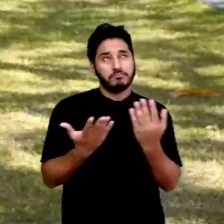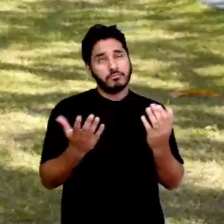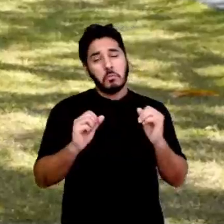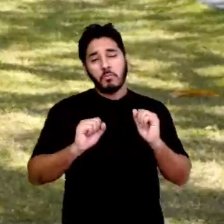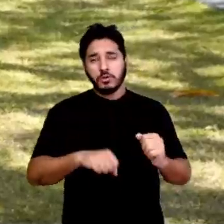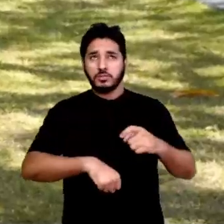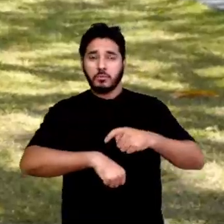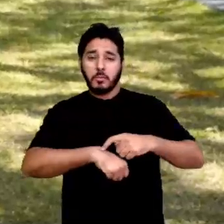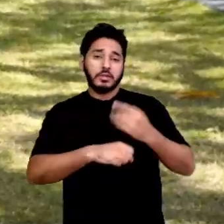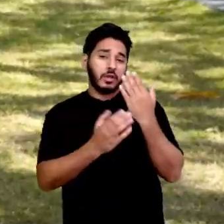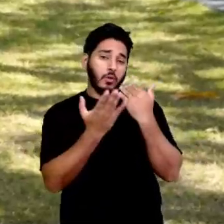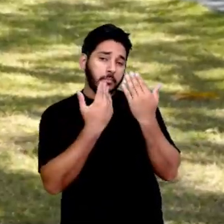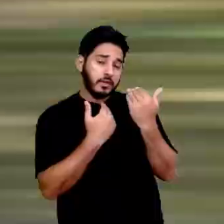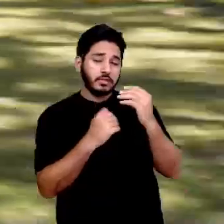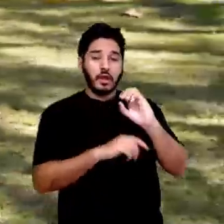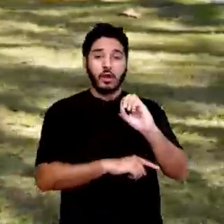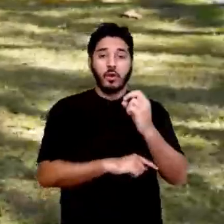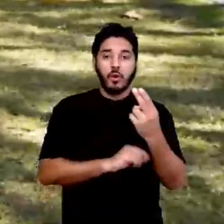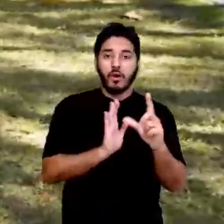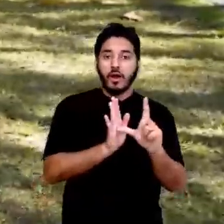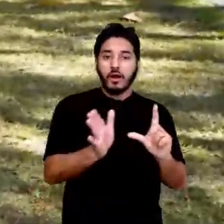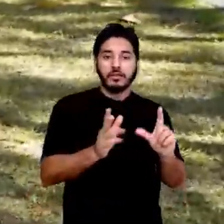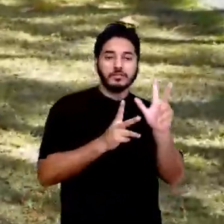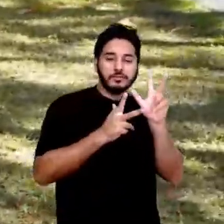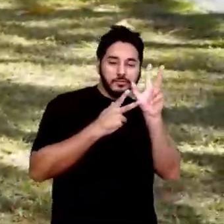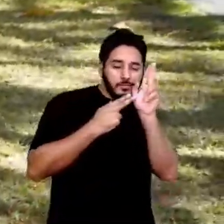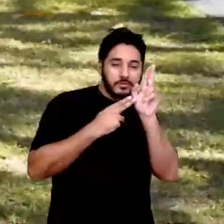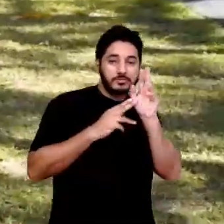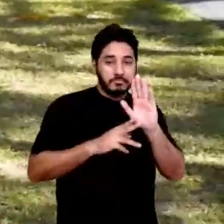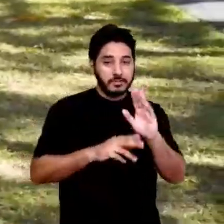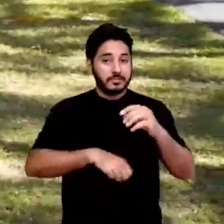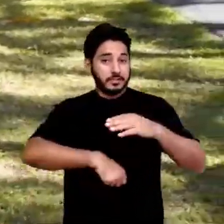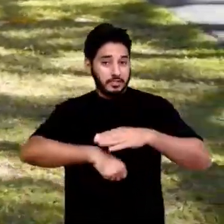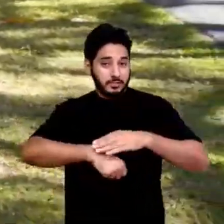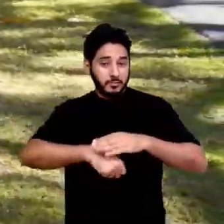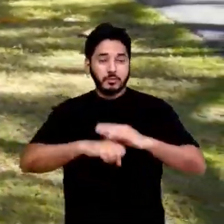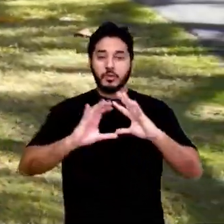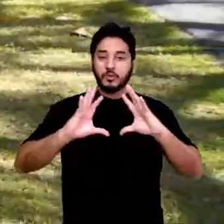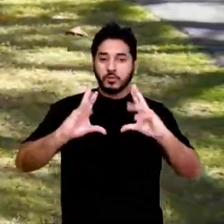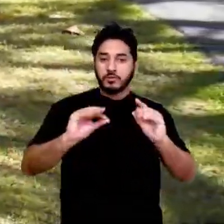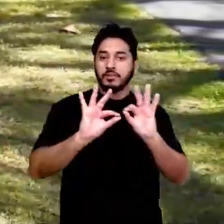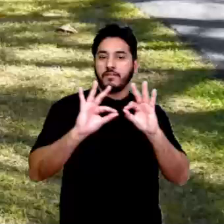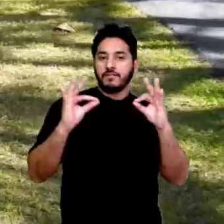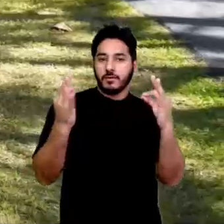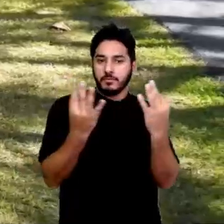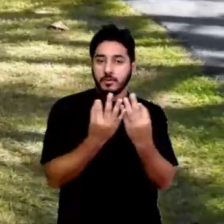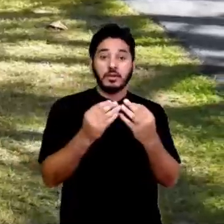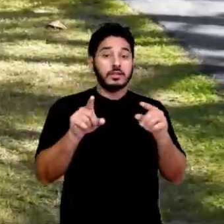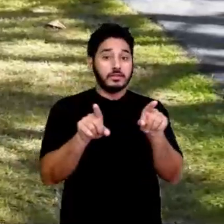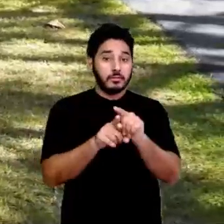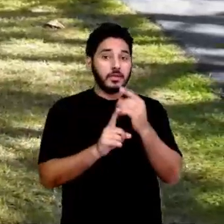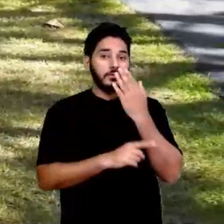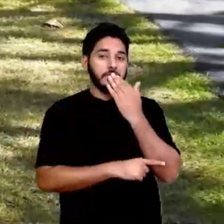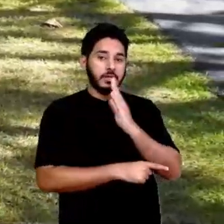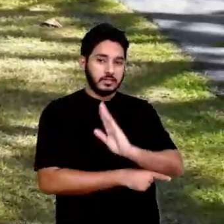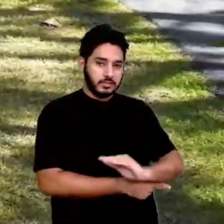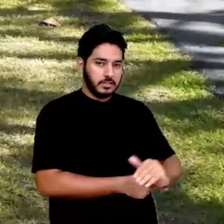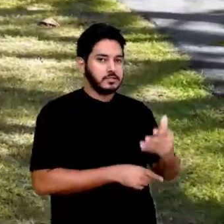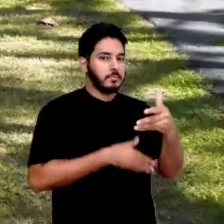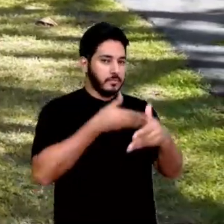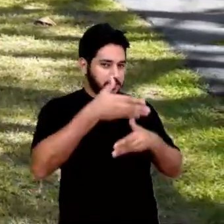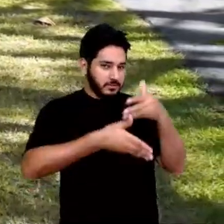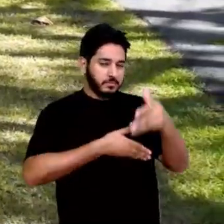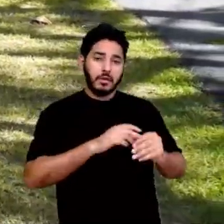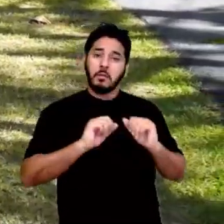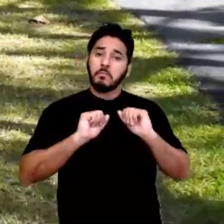refeição ou antes de dormir. Nesse momento, todos da família, inclusive as crianças, podem compartilhar